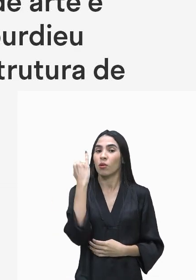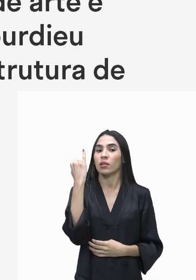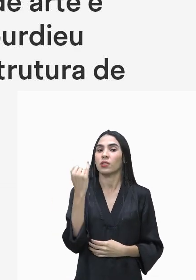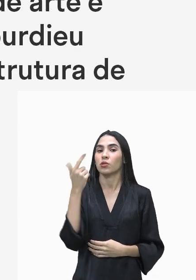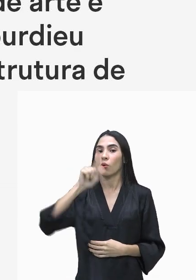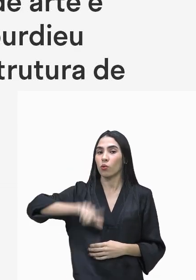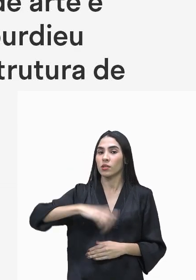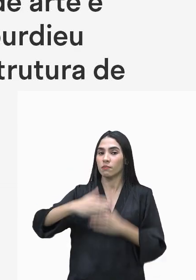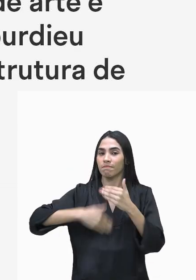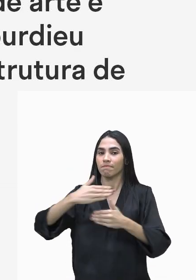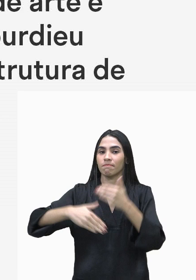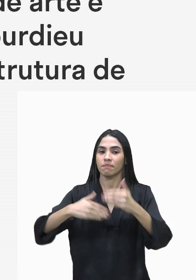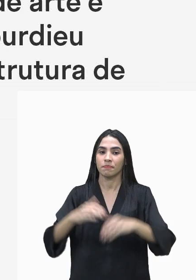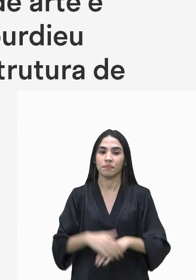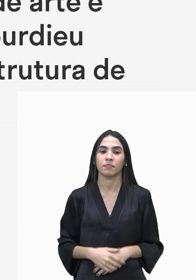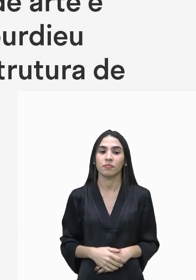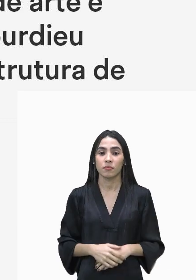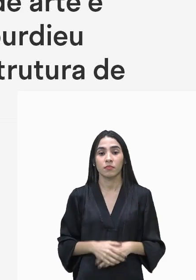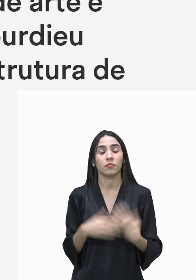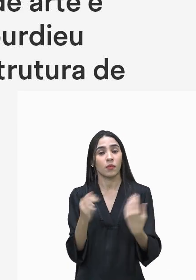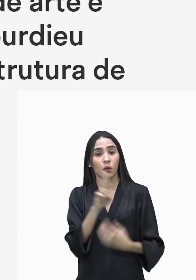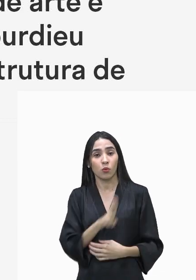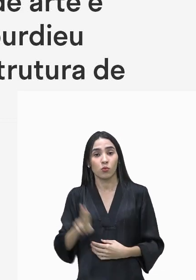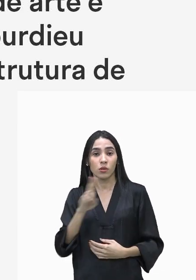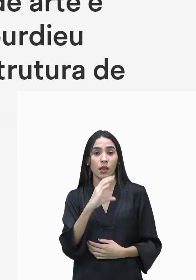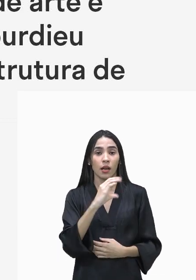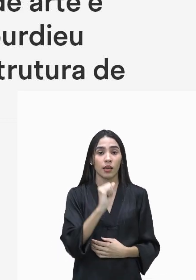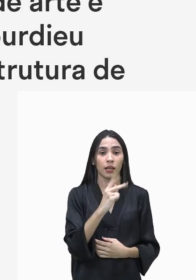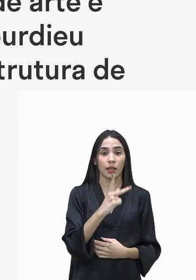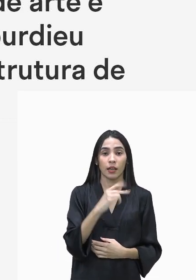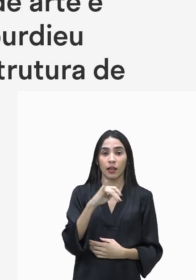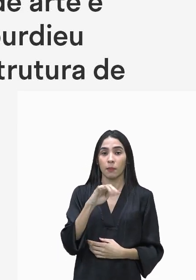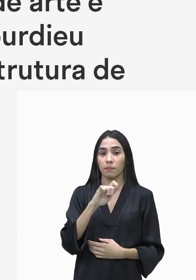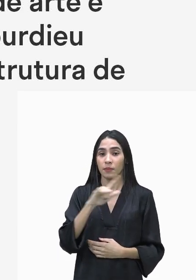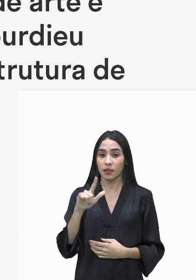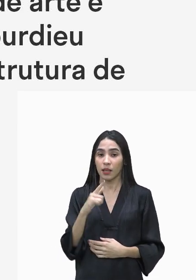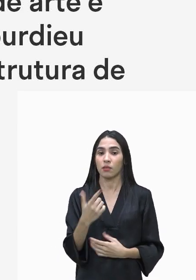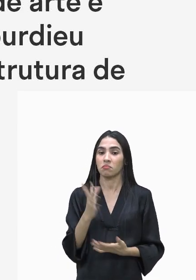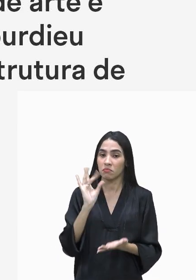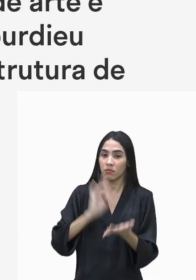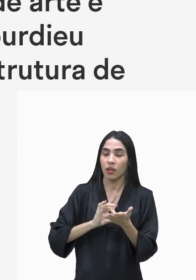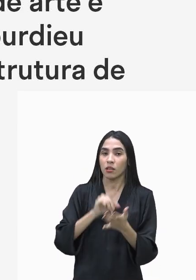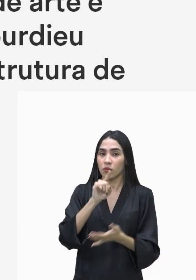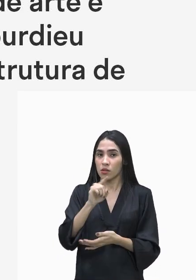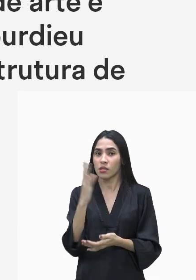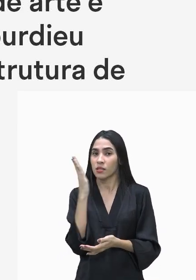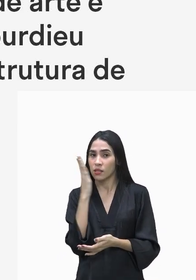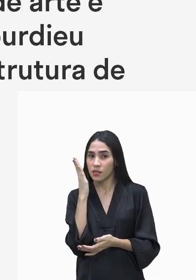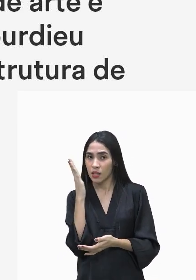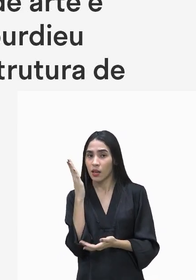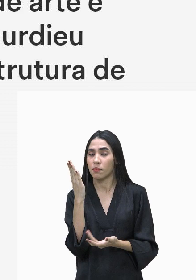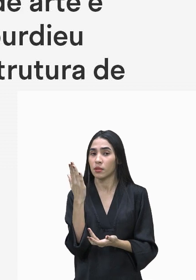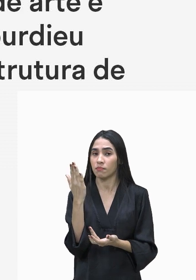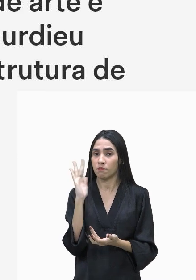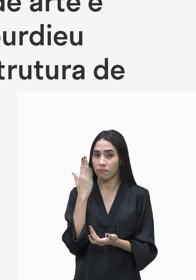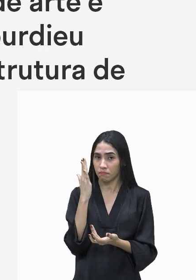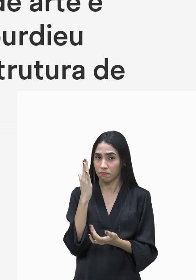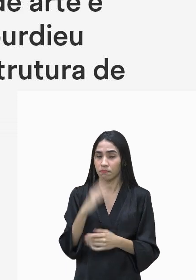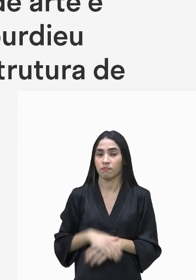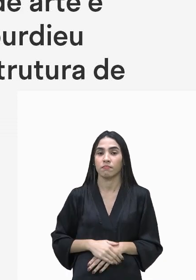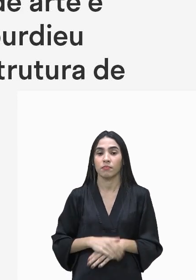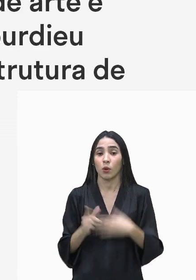produção do gosto. Ao utilizar o conceito de capital, que com certeza vocês já têm isso entendido,